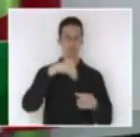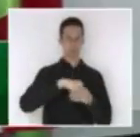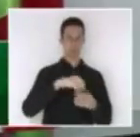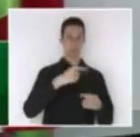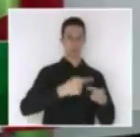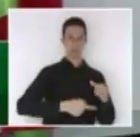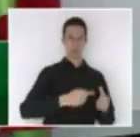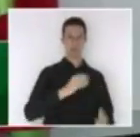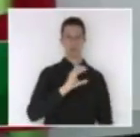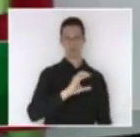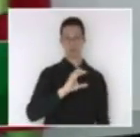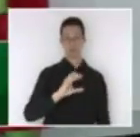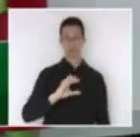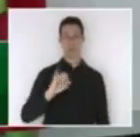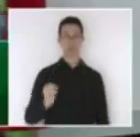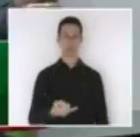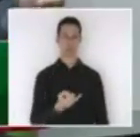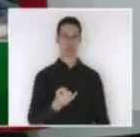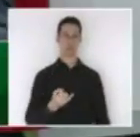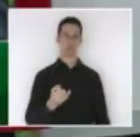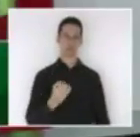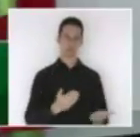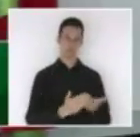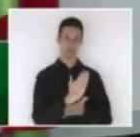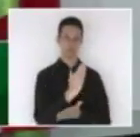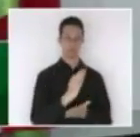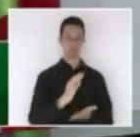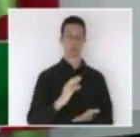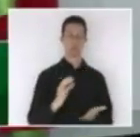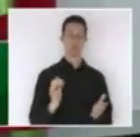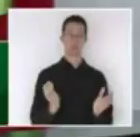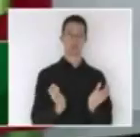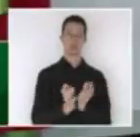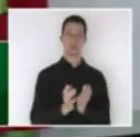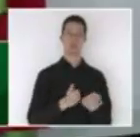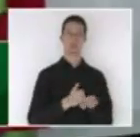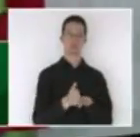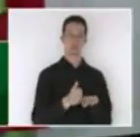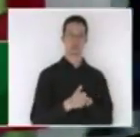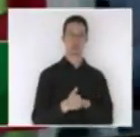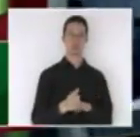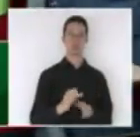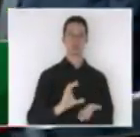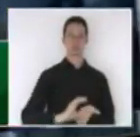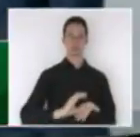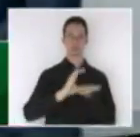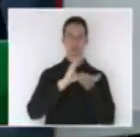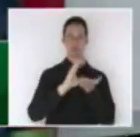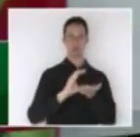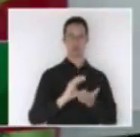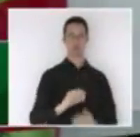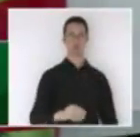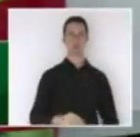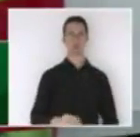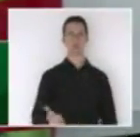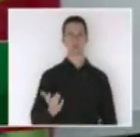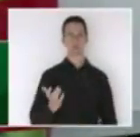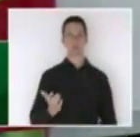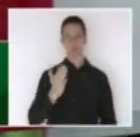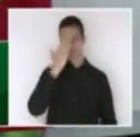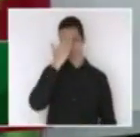do Conselho dos Técnicos. E aí eu quero fazer um agradecimento muito especial ao deputado federal Esperidião, a